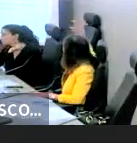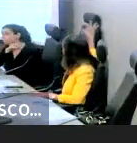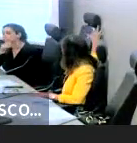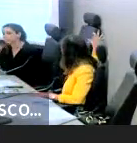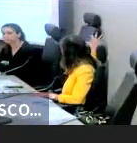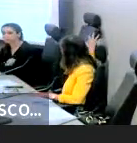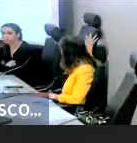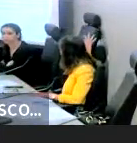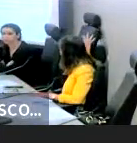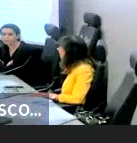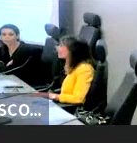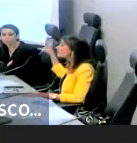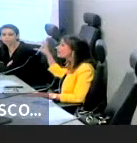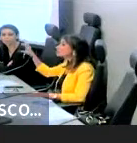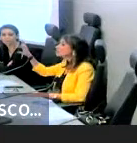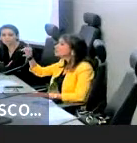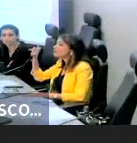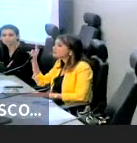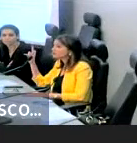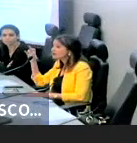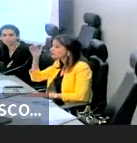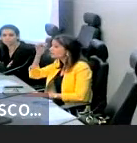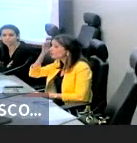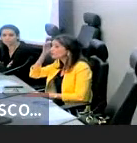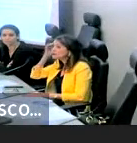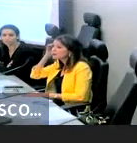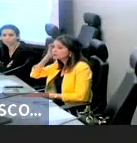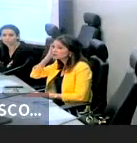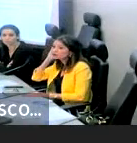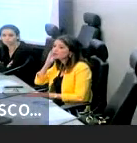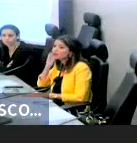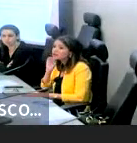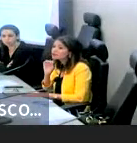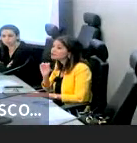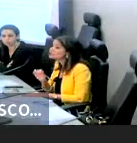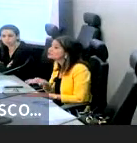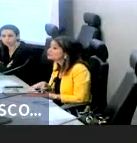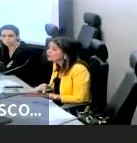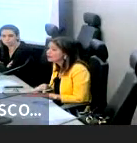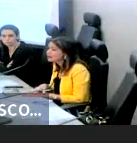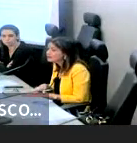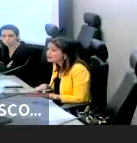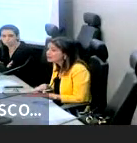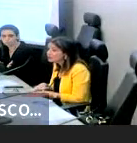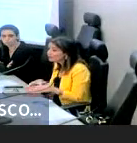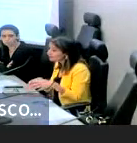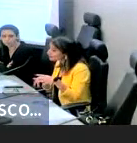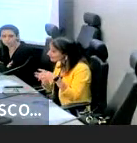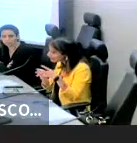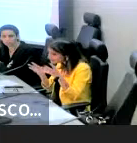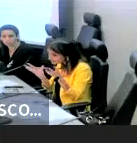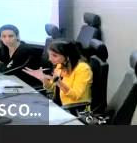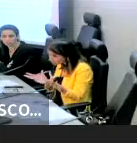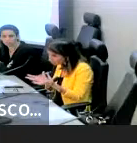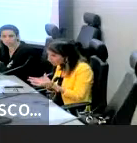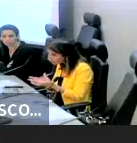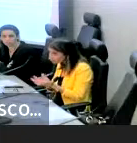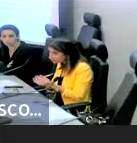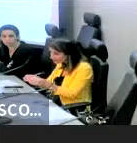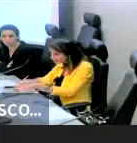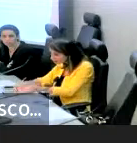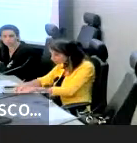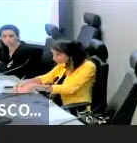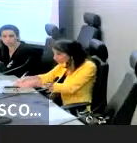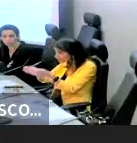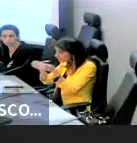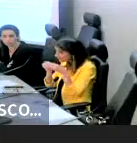para a população idosa, mas não pensaram no acolhimento às mulheres vítimas de violência, porque dado esse histórico de